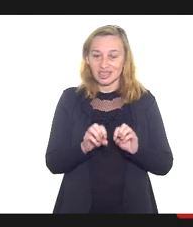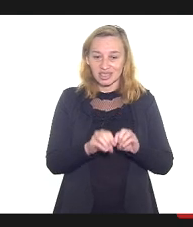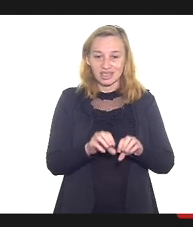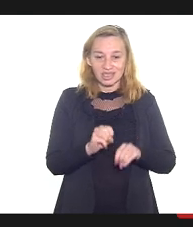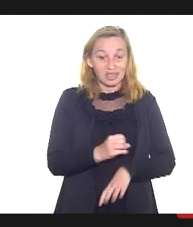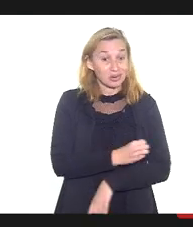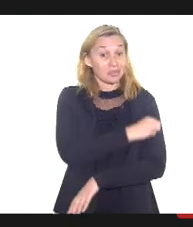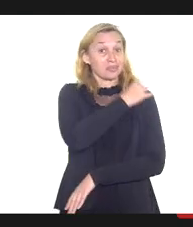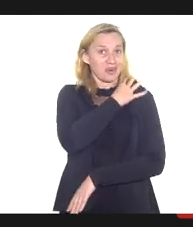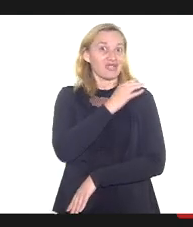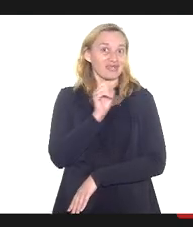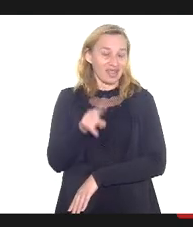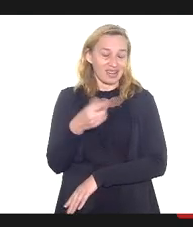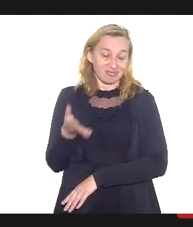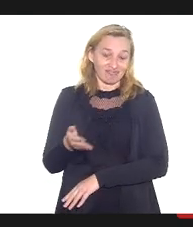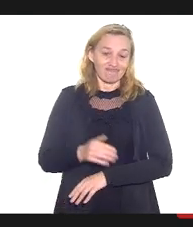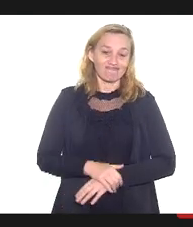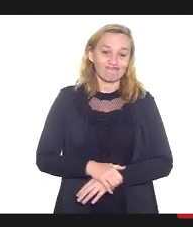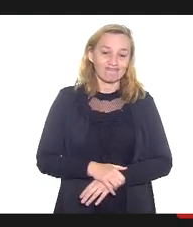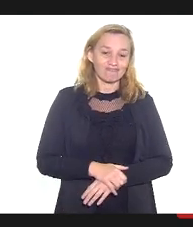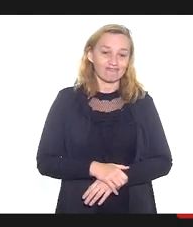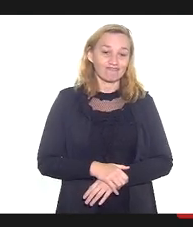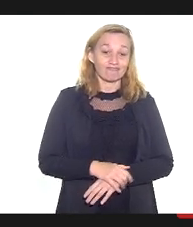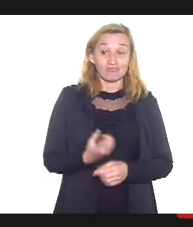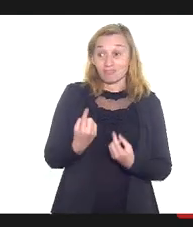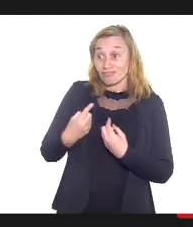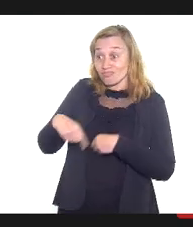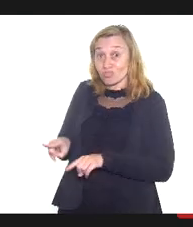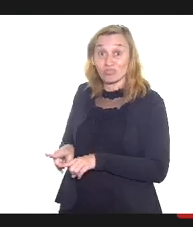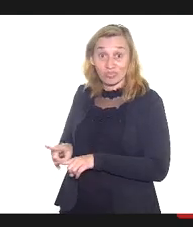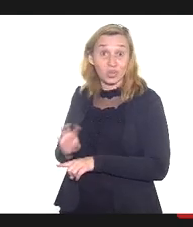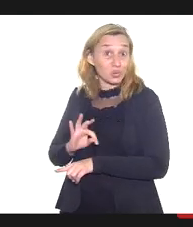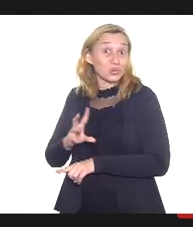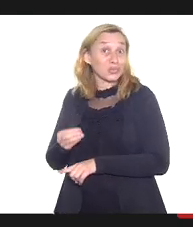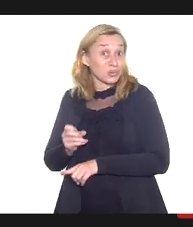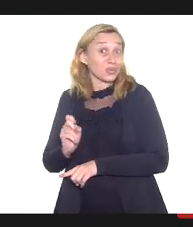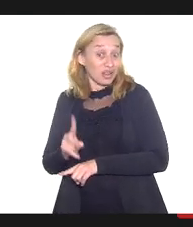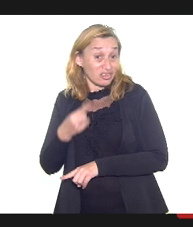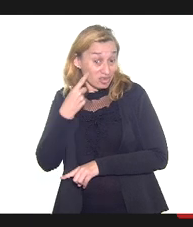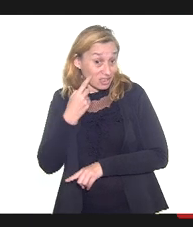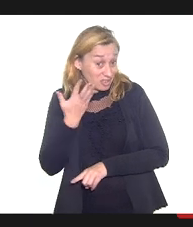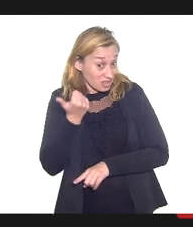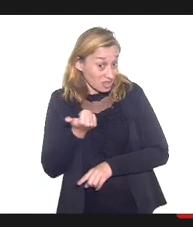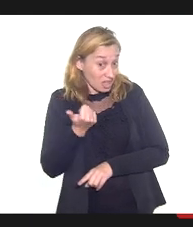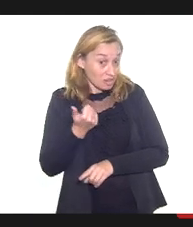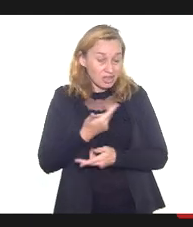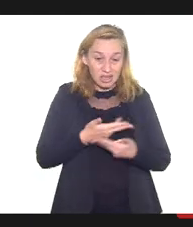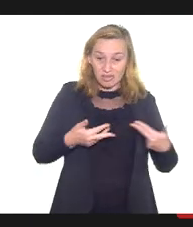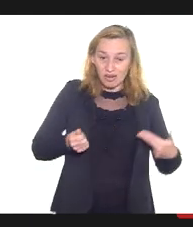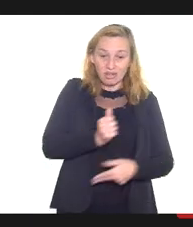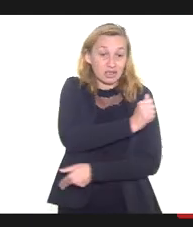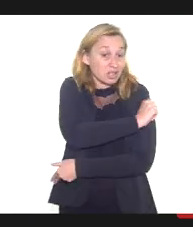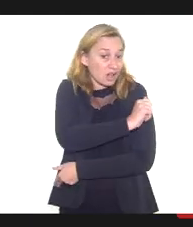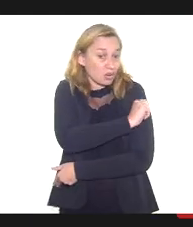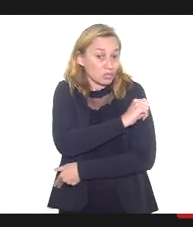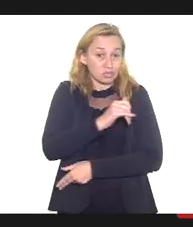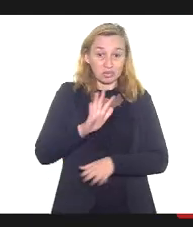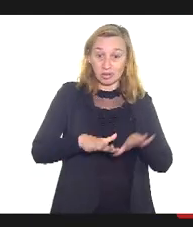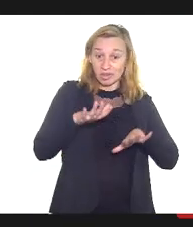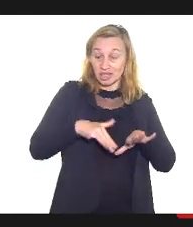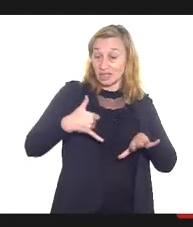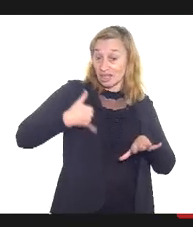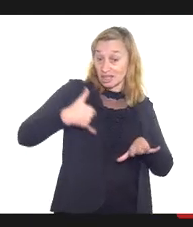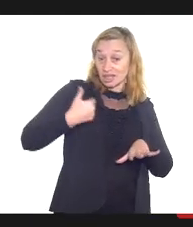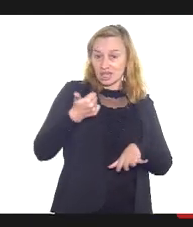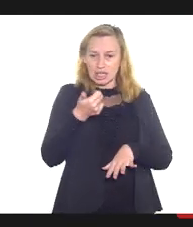de ensino médio, né? E que torna-se contraditório, né? Pois a gente sabe que muitos estudantes nessa faixa etária,